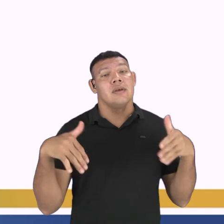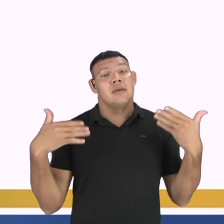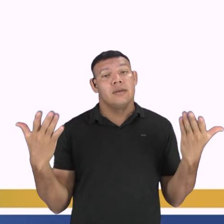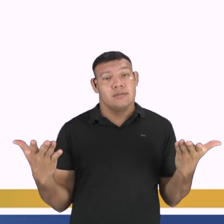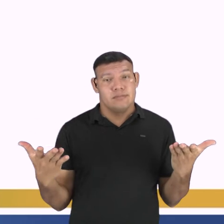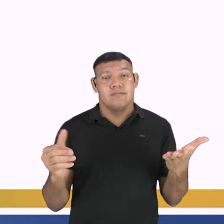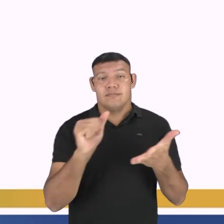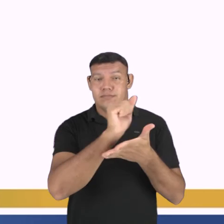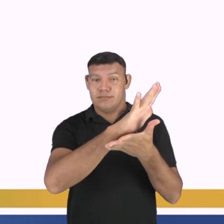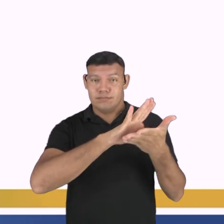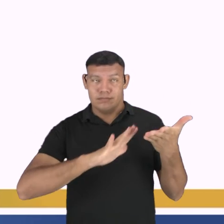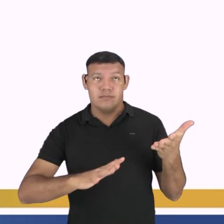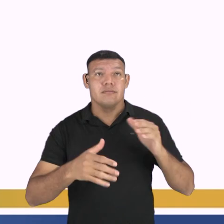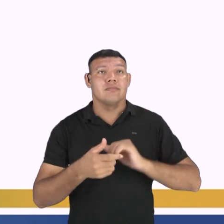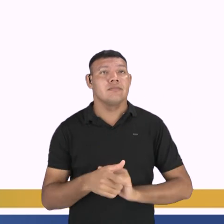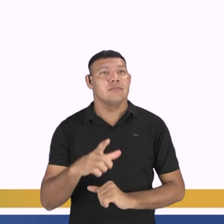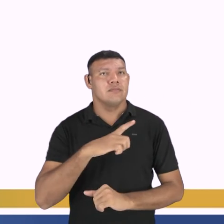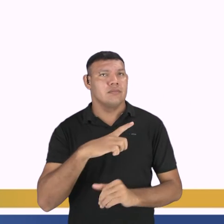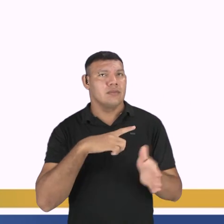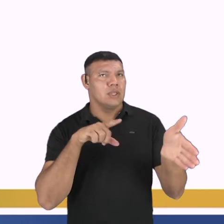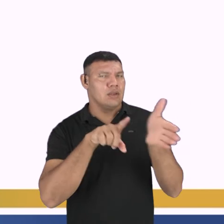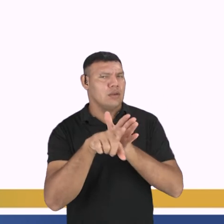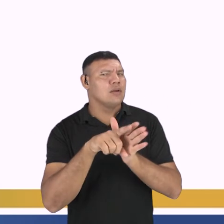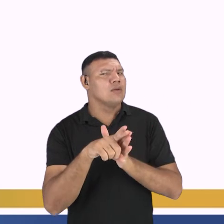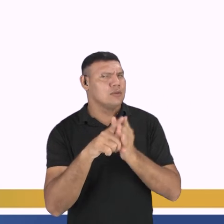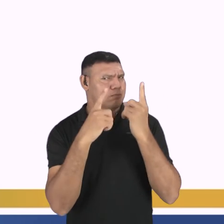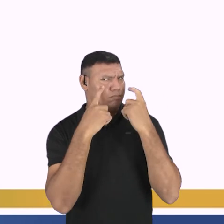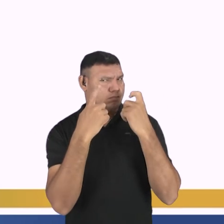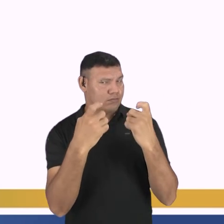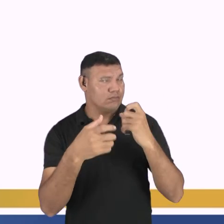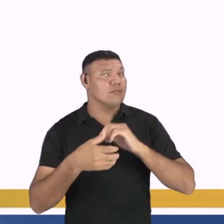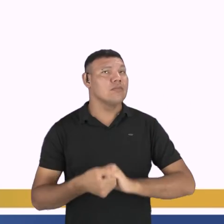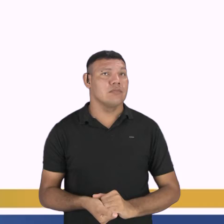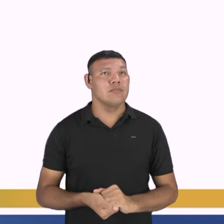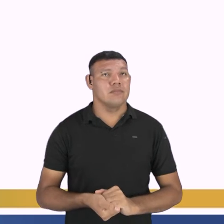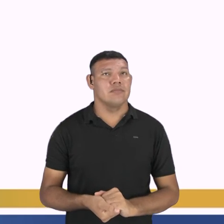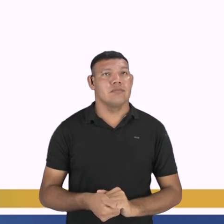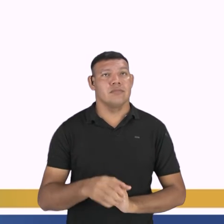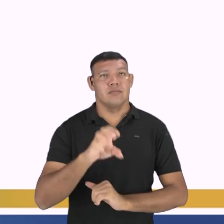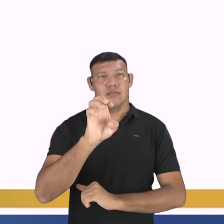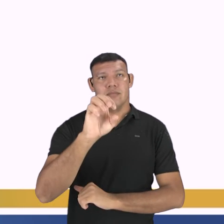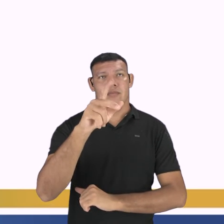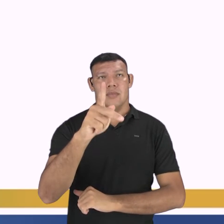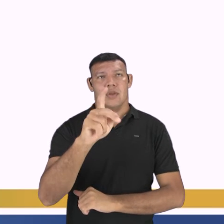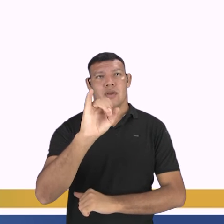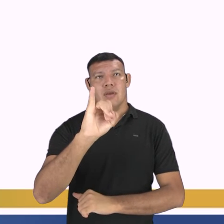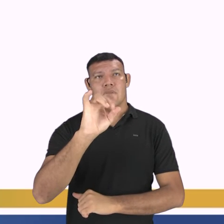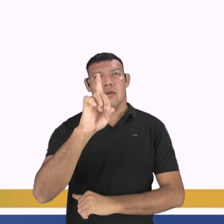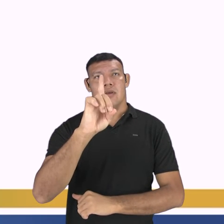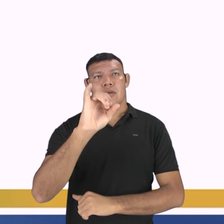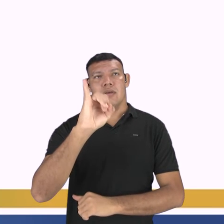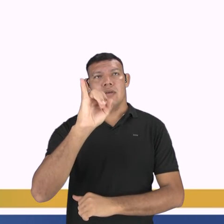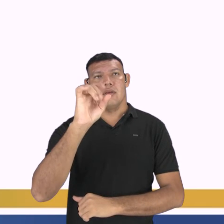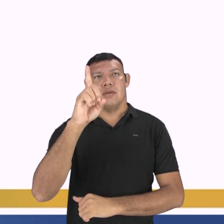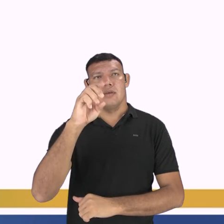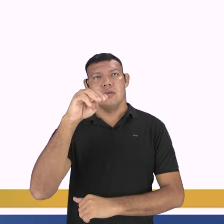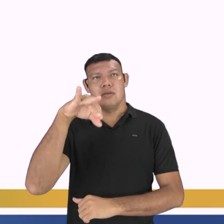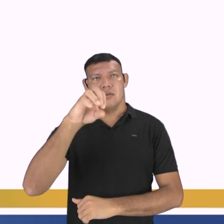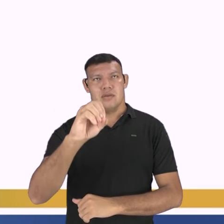Bom, no nosso exercitando, nós temos uma questão muito interessante. O epidídimo, ele tem função